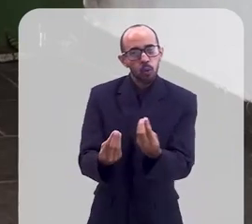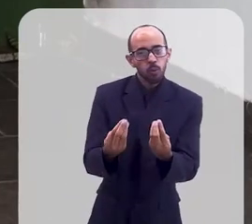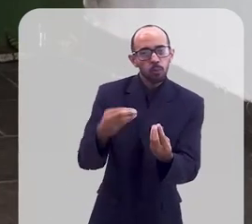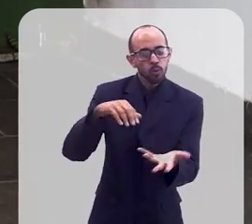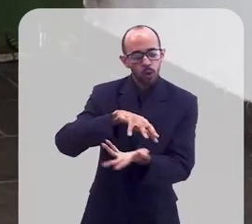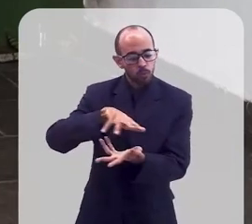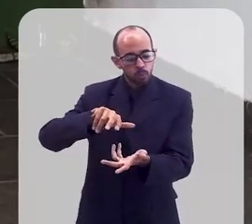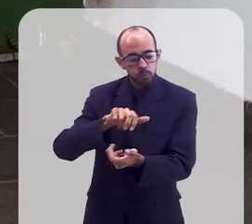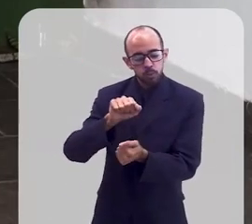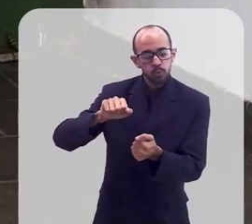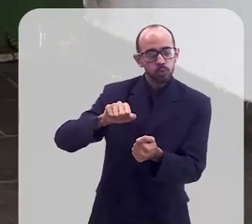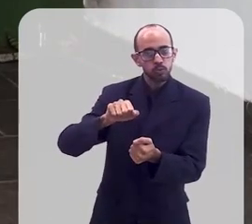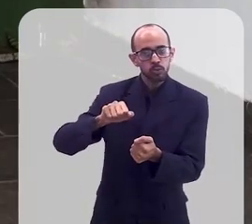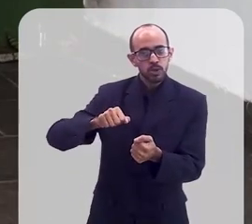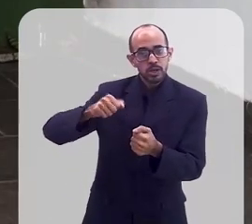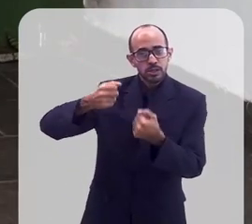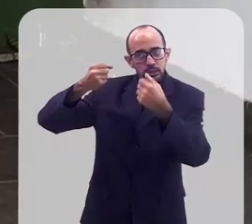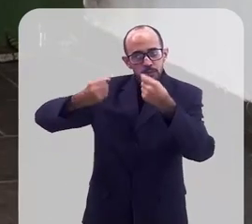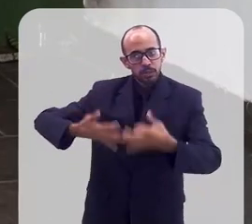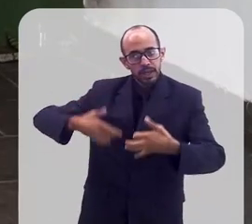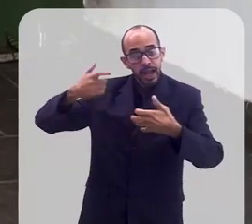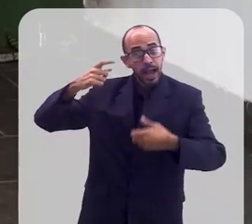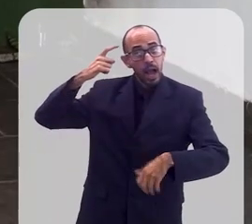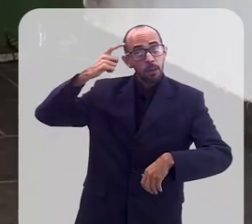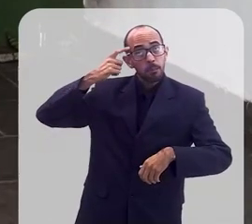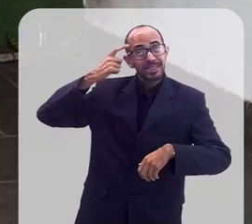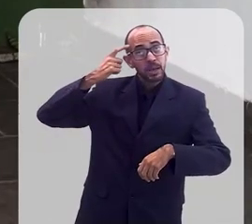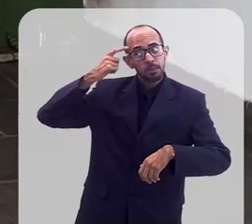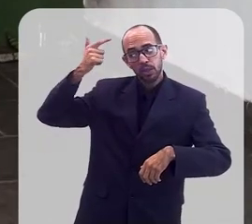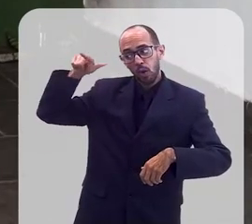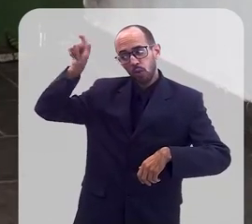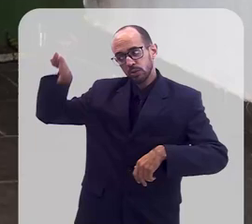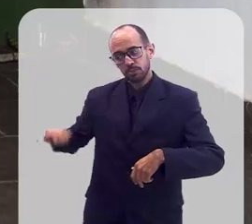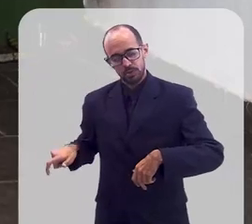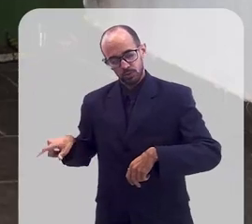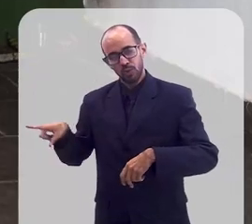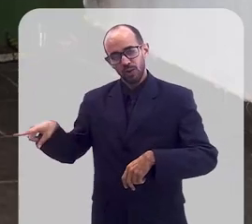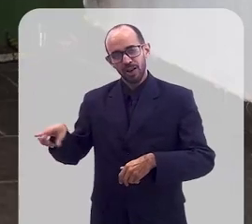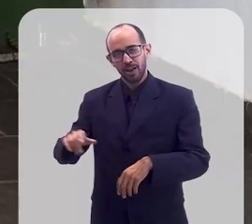mundo, explicar a cabeça do outro, né?